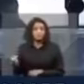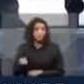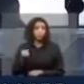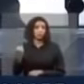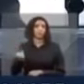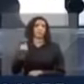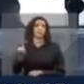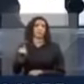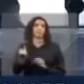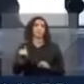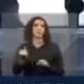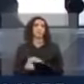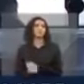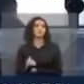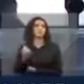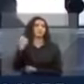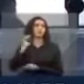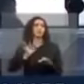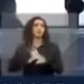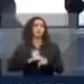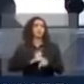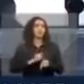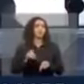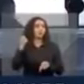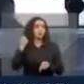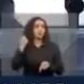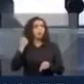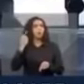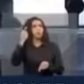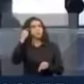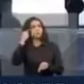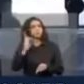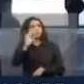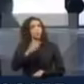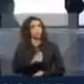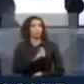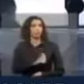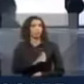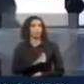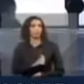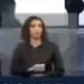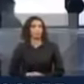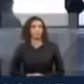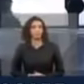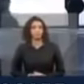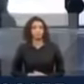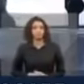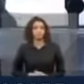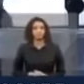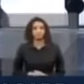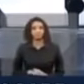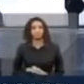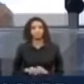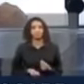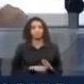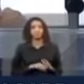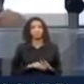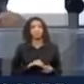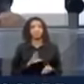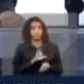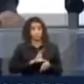que o Constituinte originário concedeu ao direito à vida. Assegura a já explicitada Constituição